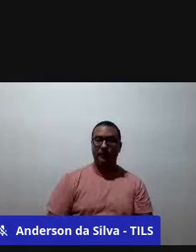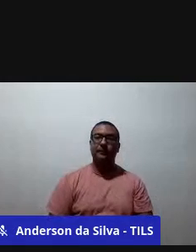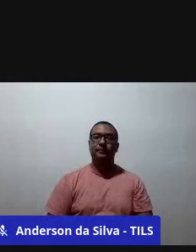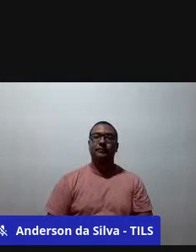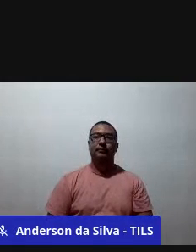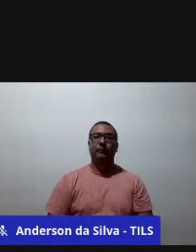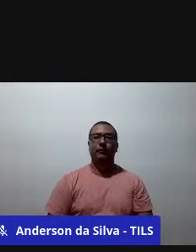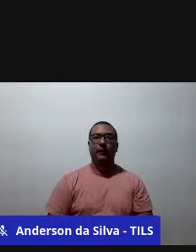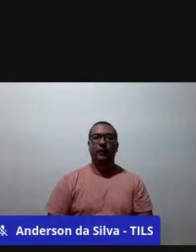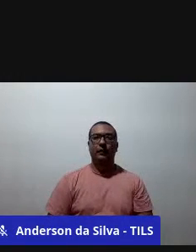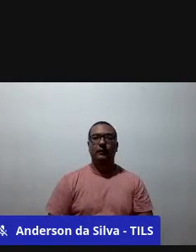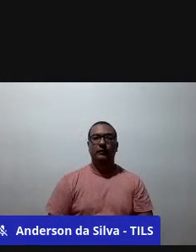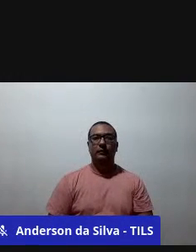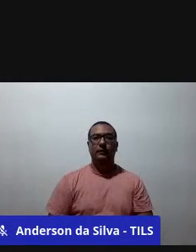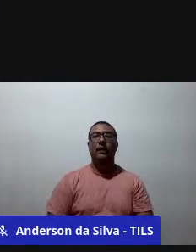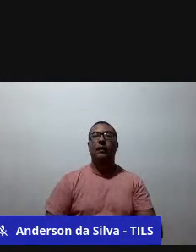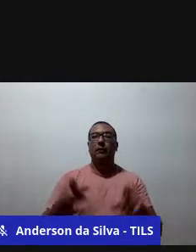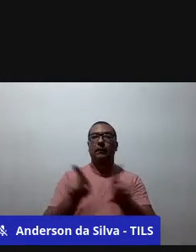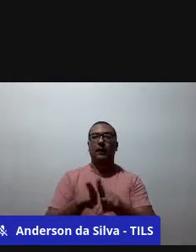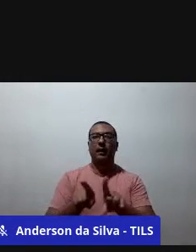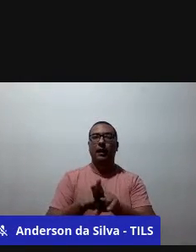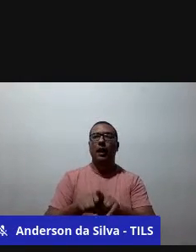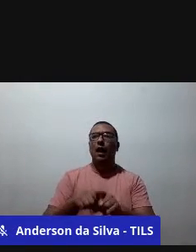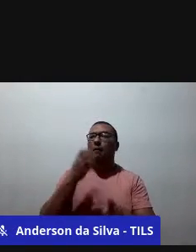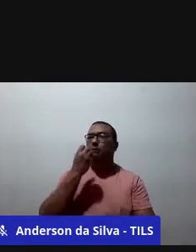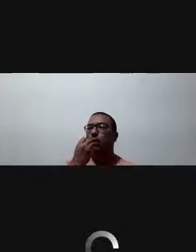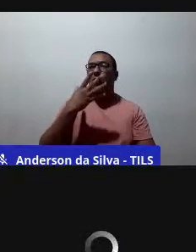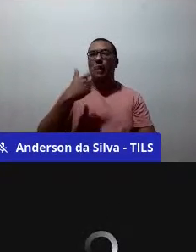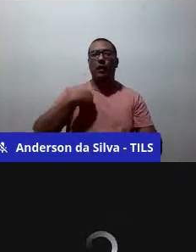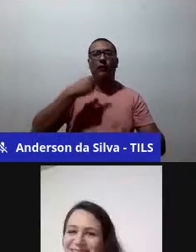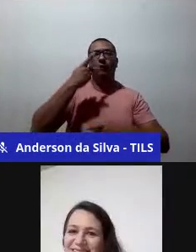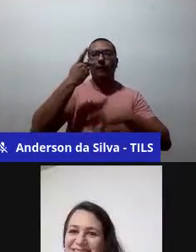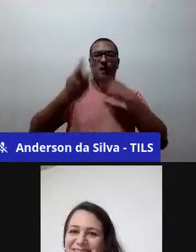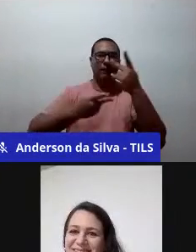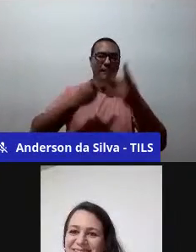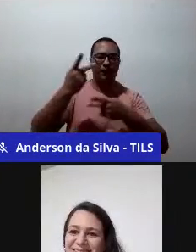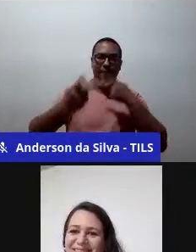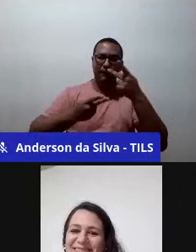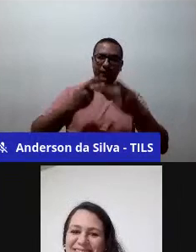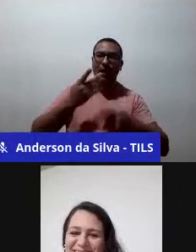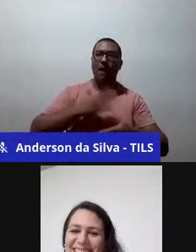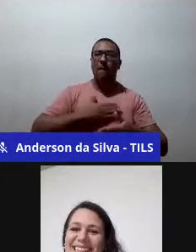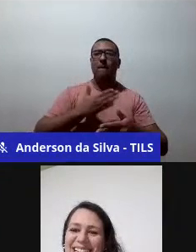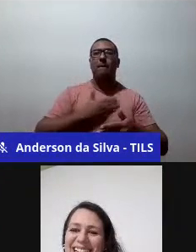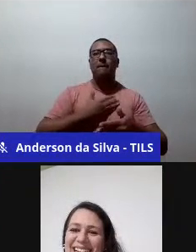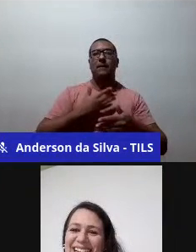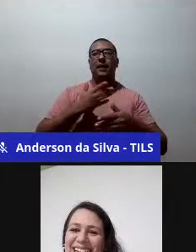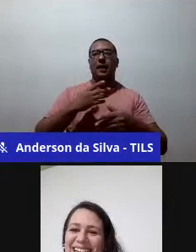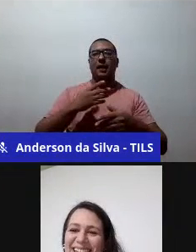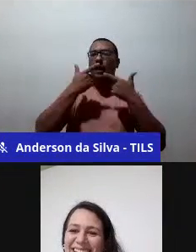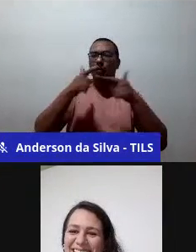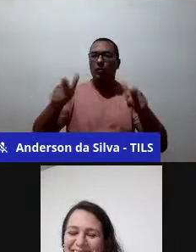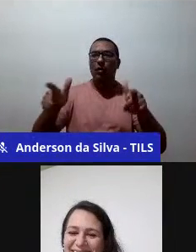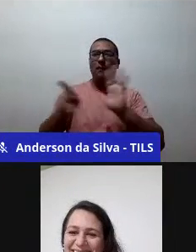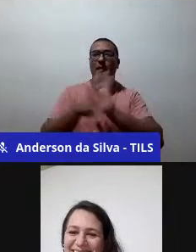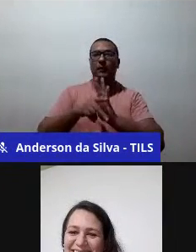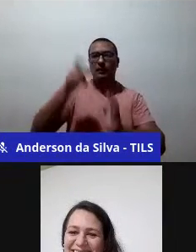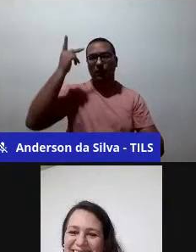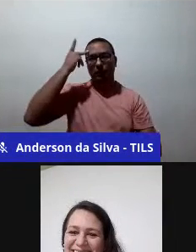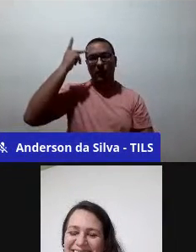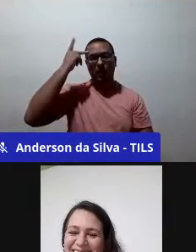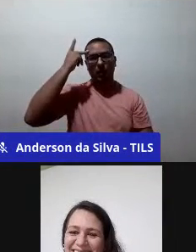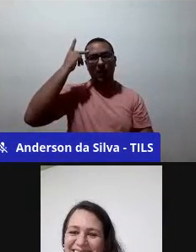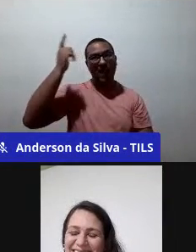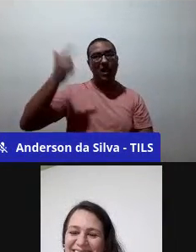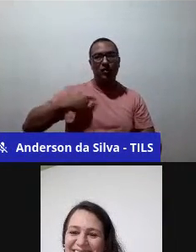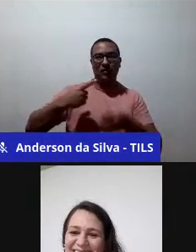É bom, você não tem ideia como é que é bom voltar a falar no meu sotaque natural, caipira aí de... Porque, apesar de eu ser de São Paulo, eu sou do interior de São